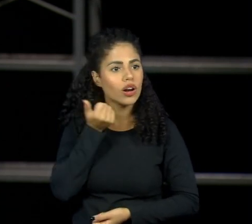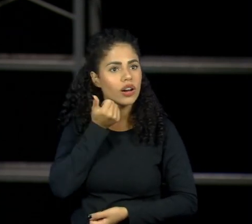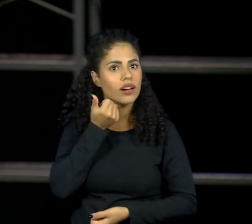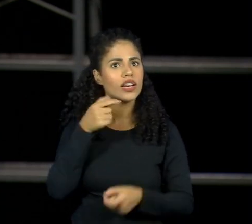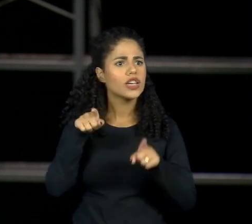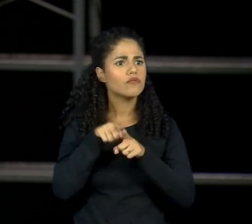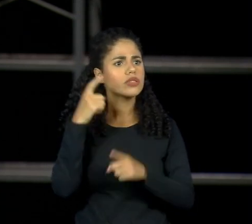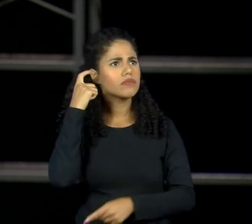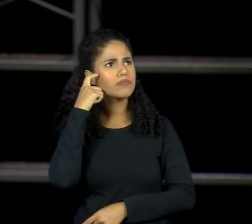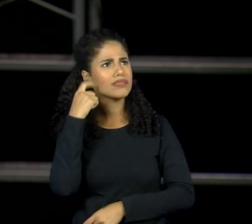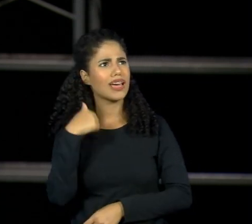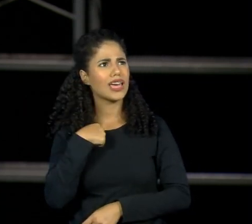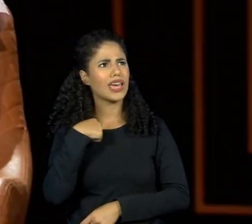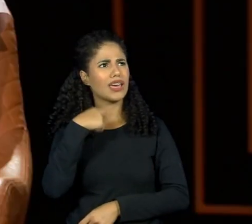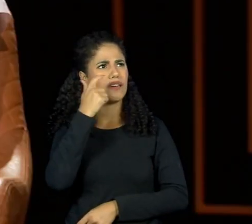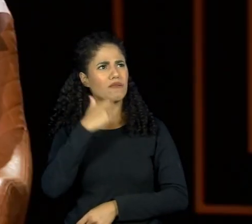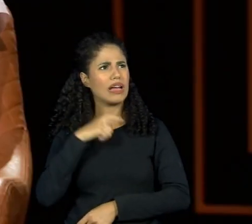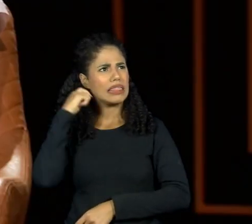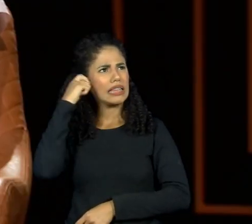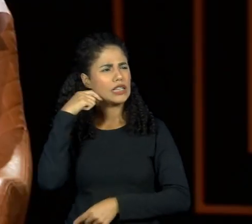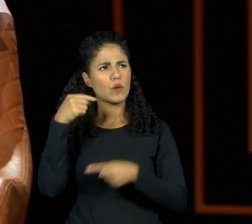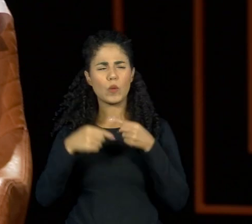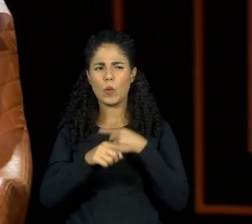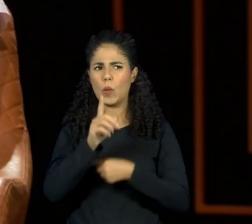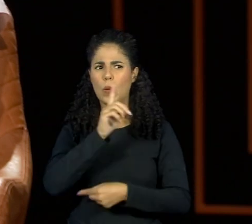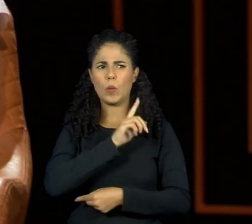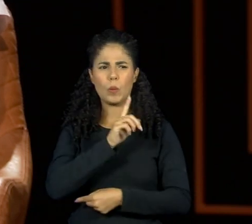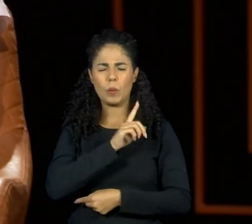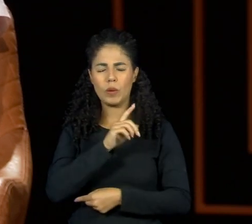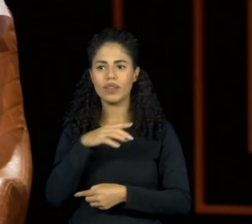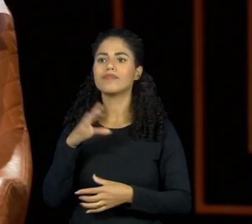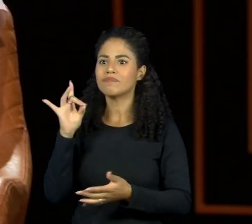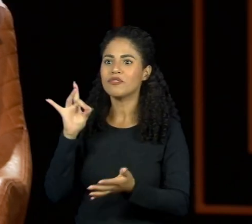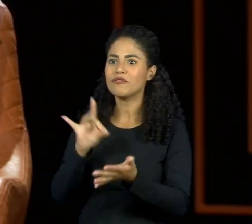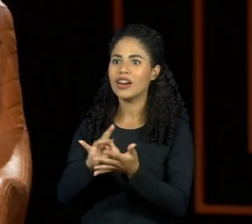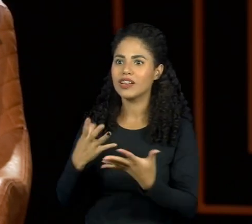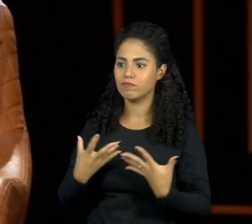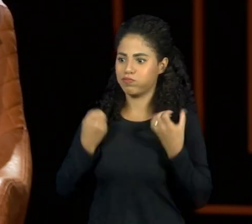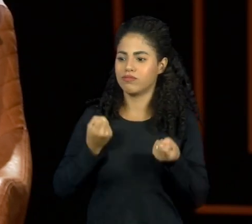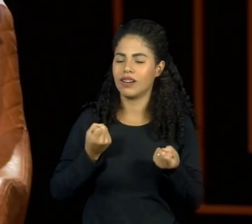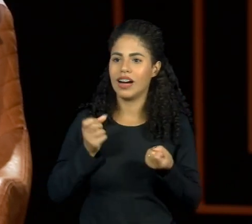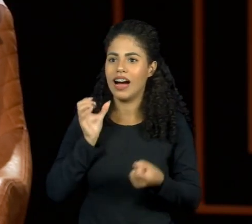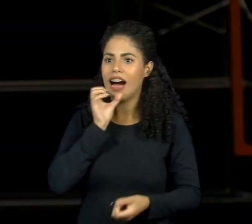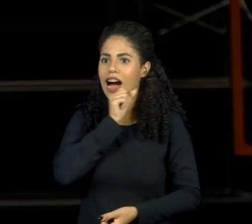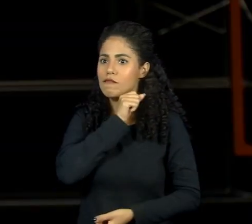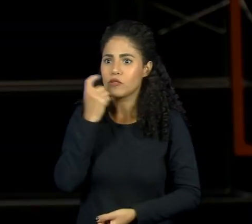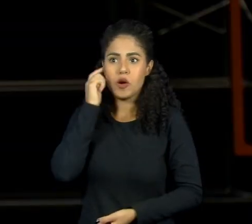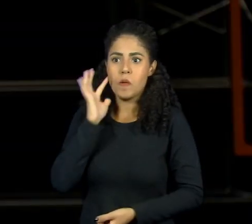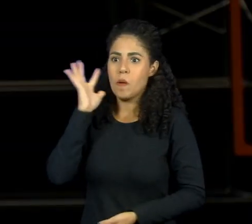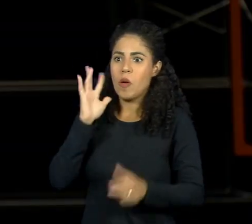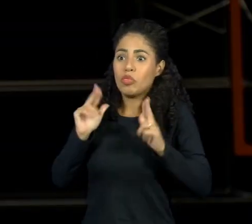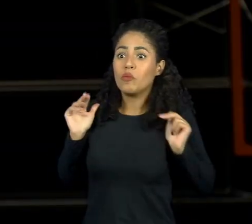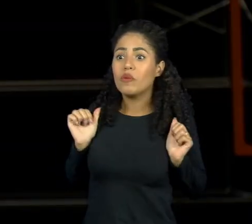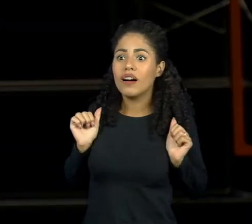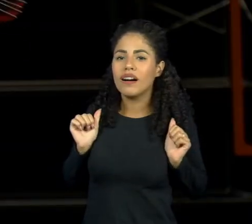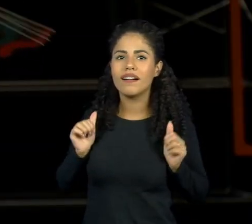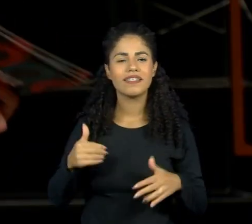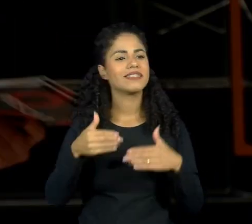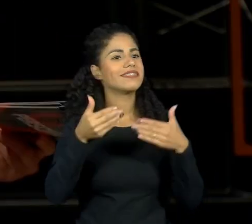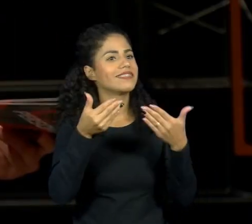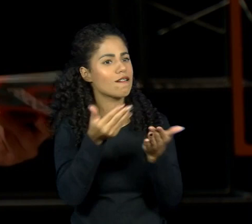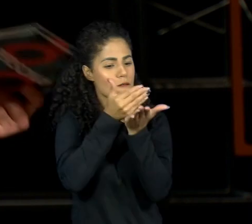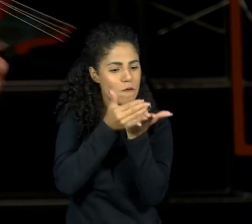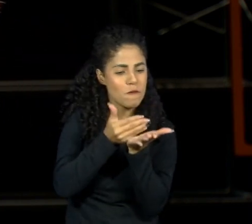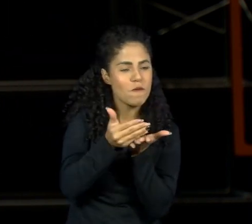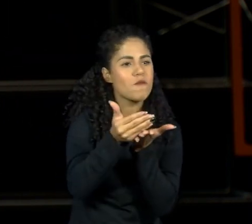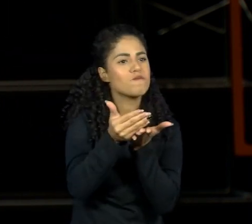atriz e entrou dessa forma. Exatamente, né? sem conseguir nem falar direito. Mas aí, devidamente